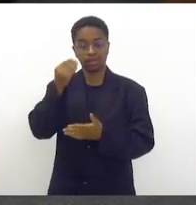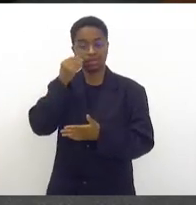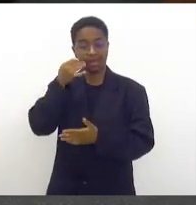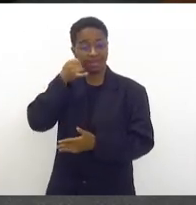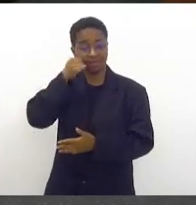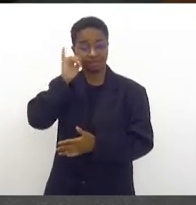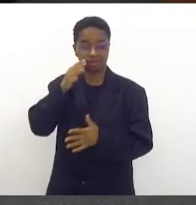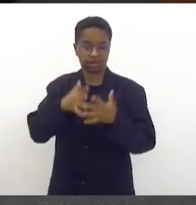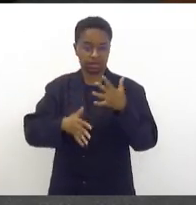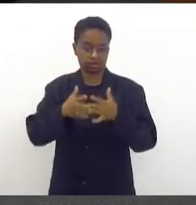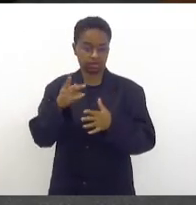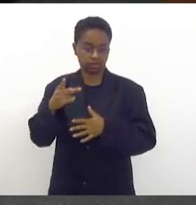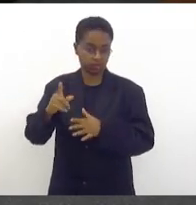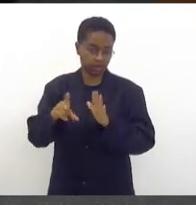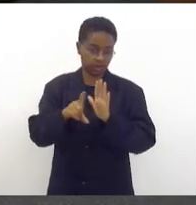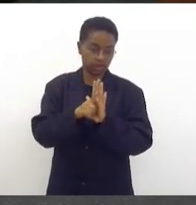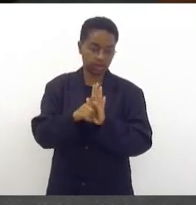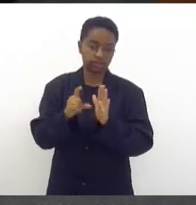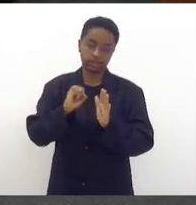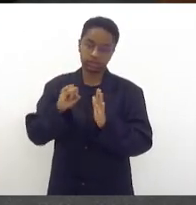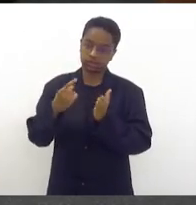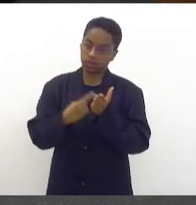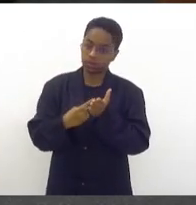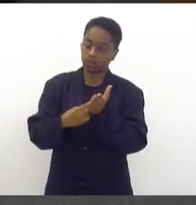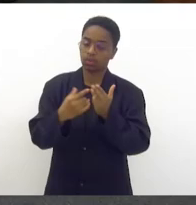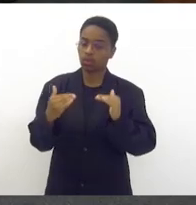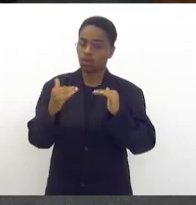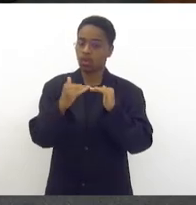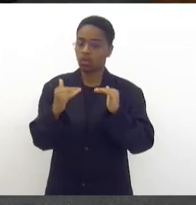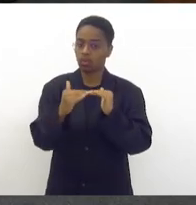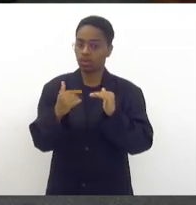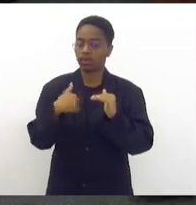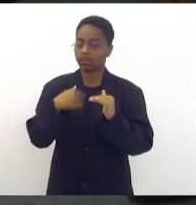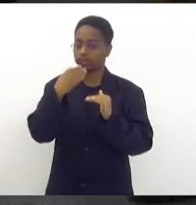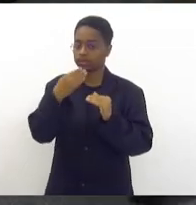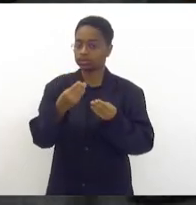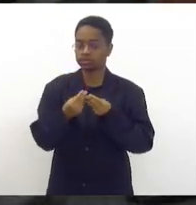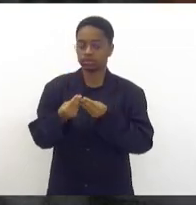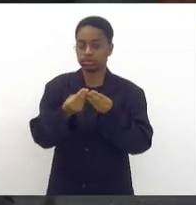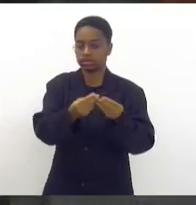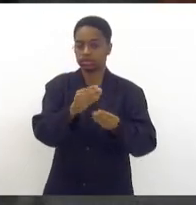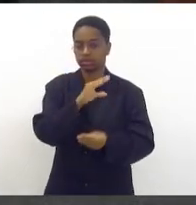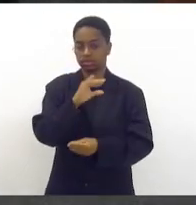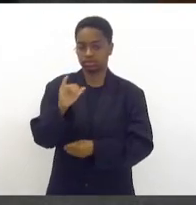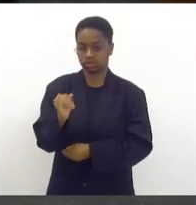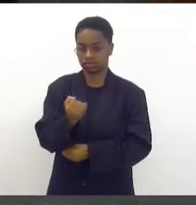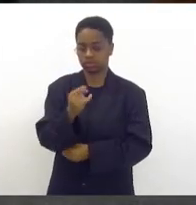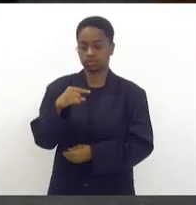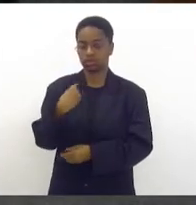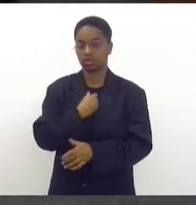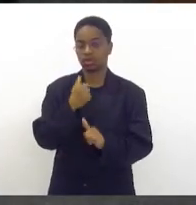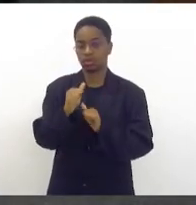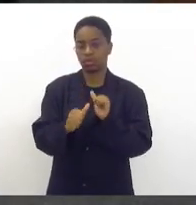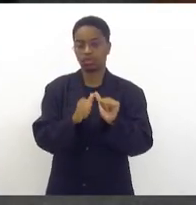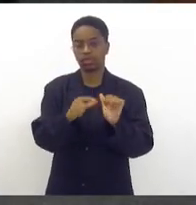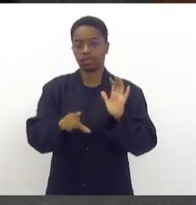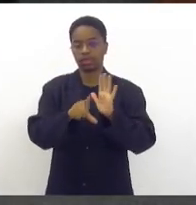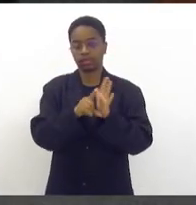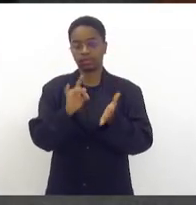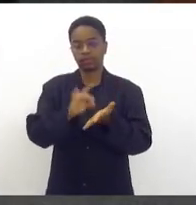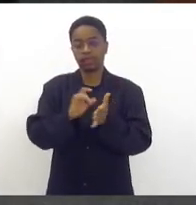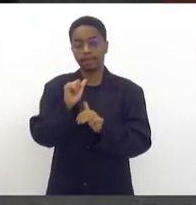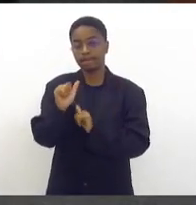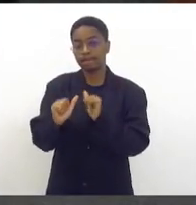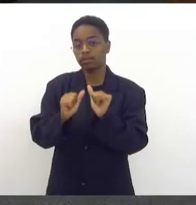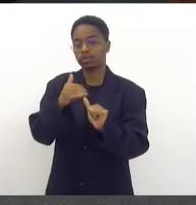a prejudicabilidade de comum acordo com Vossa Excelência, remeter a CCJ para transformar numa lei que altera a